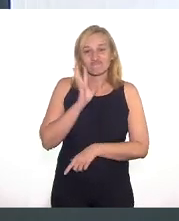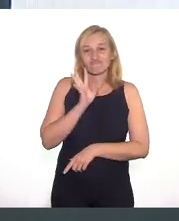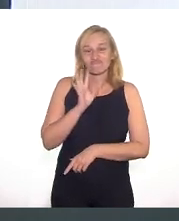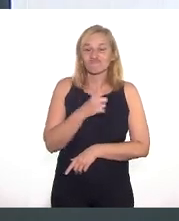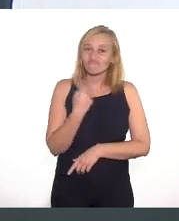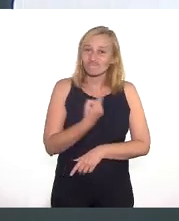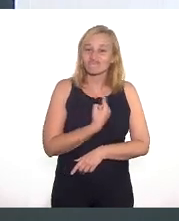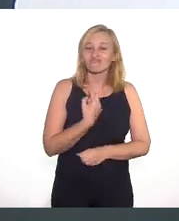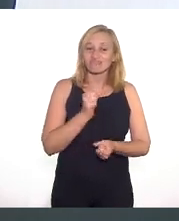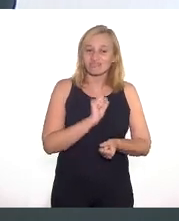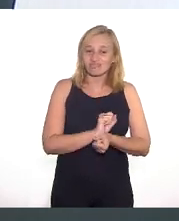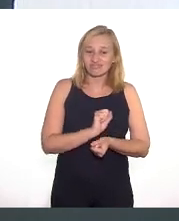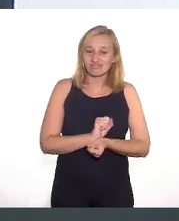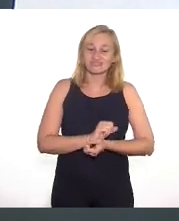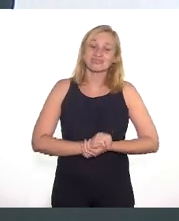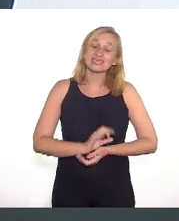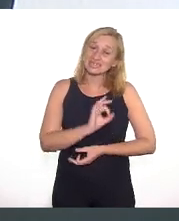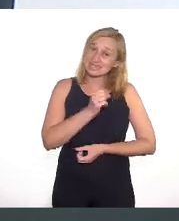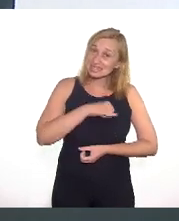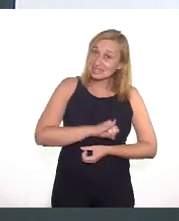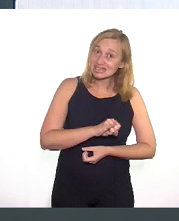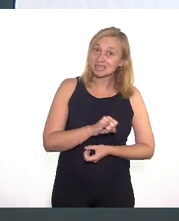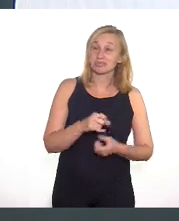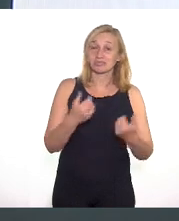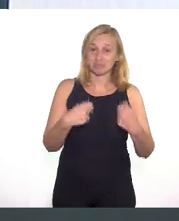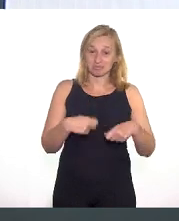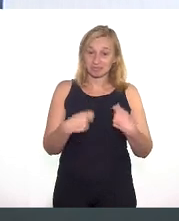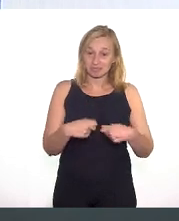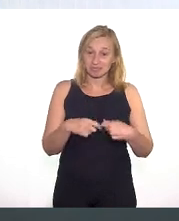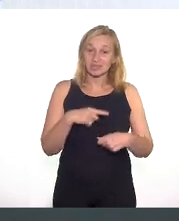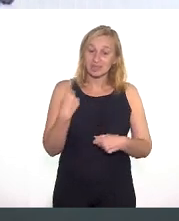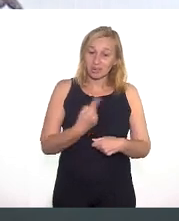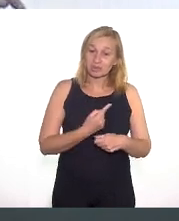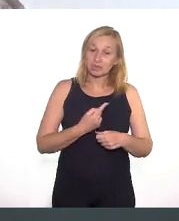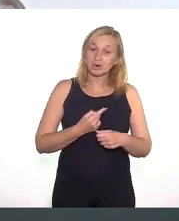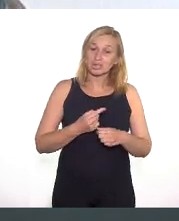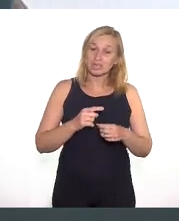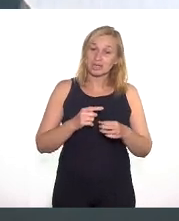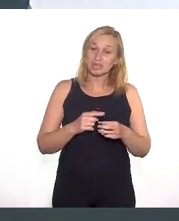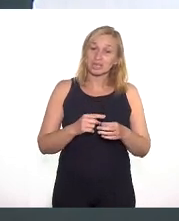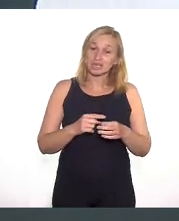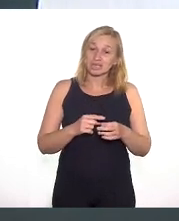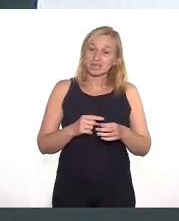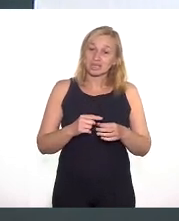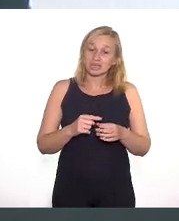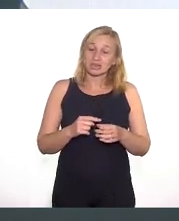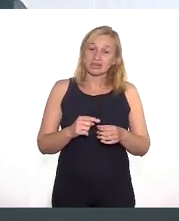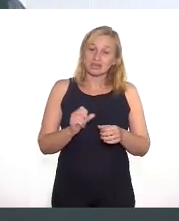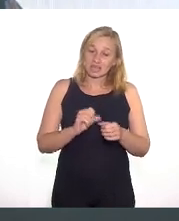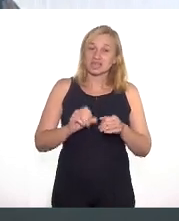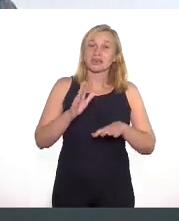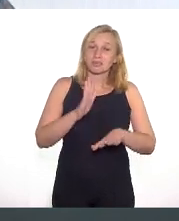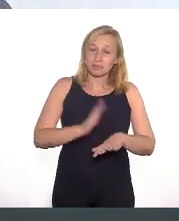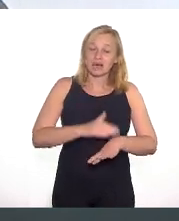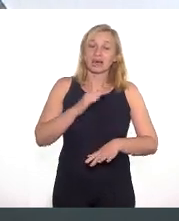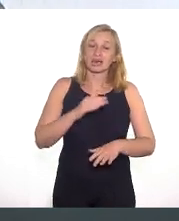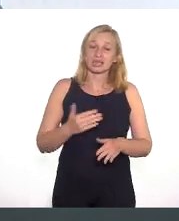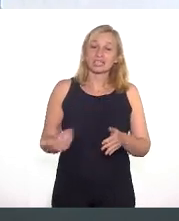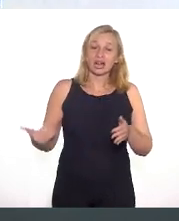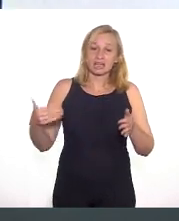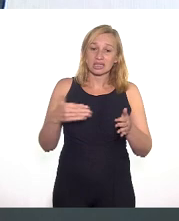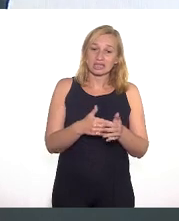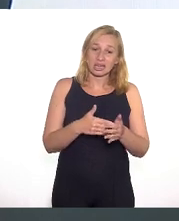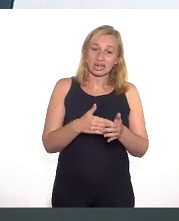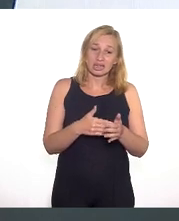espera que, se for necessário, que a gente possa estender o programa até o